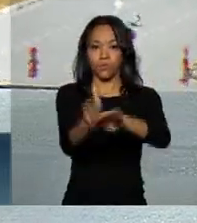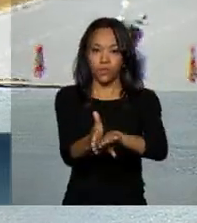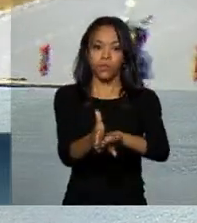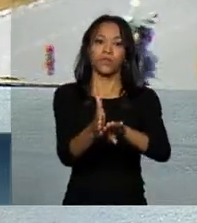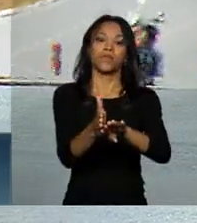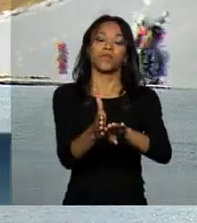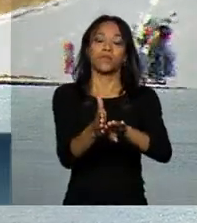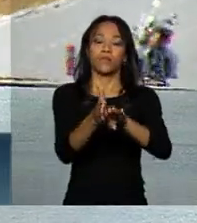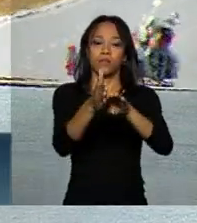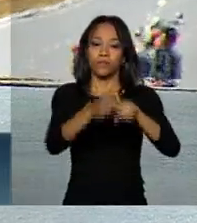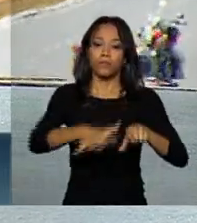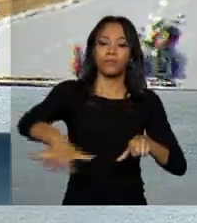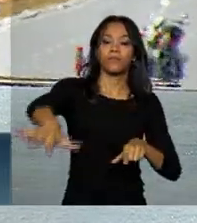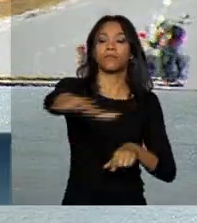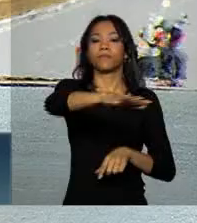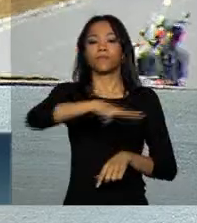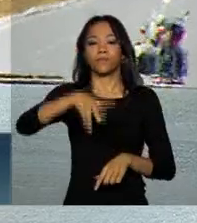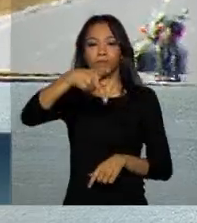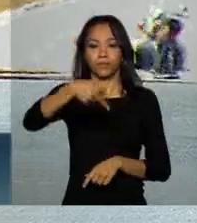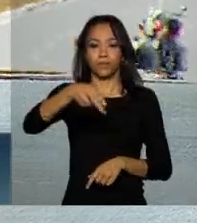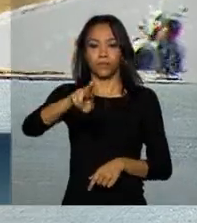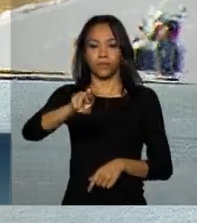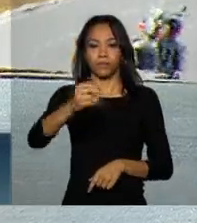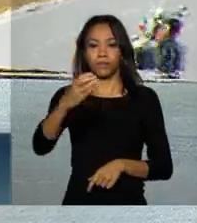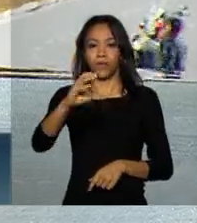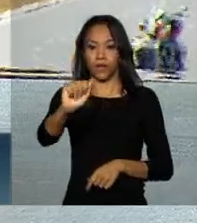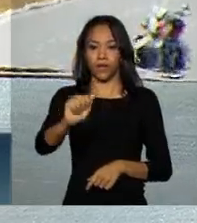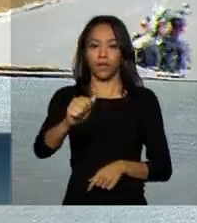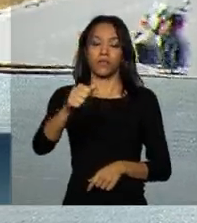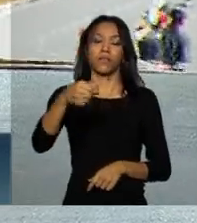A Praça dos Três Poderes, aqui em Brasília.